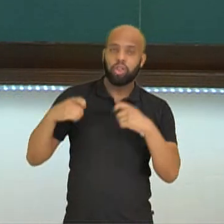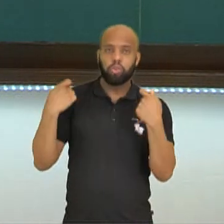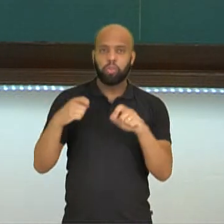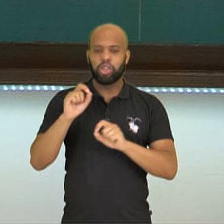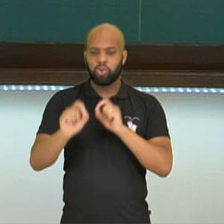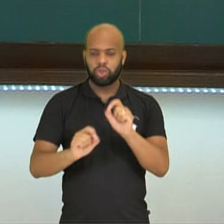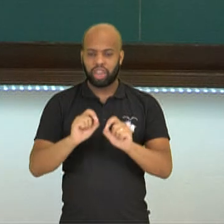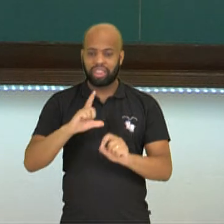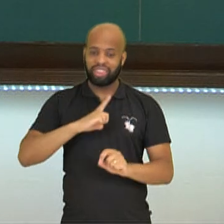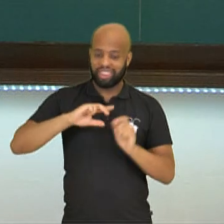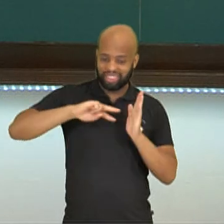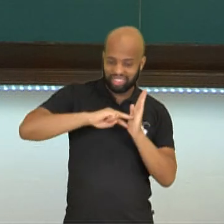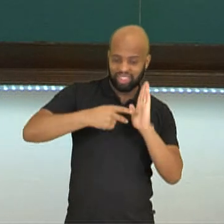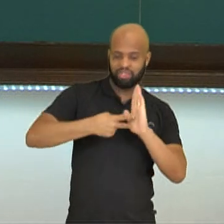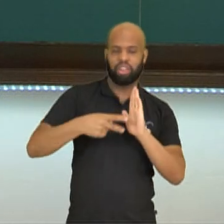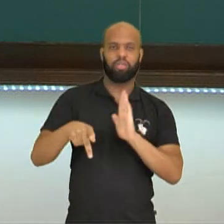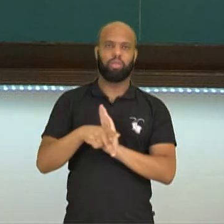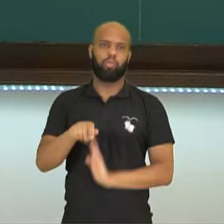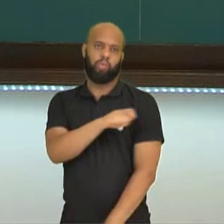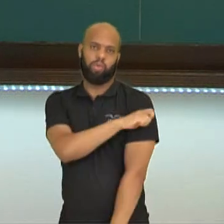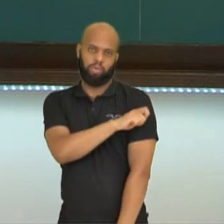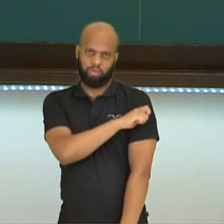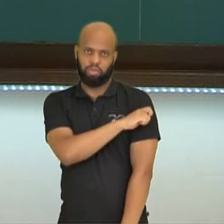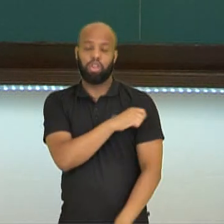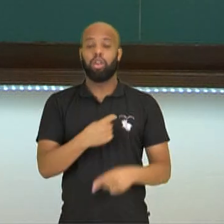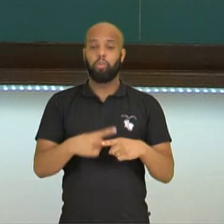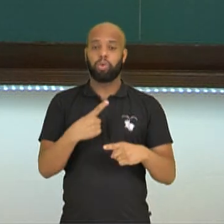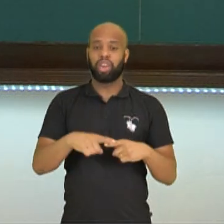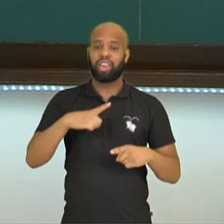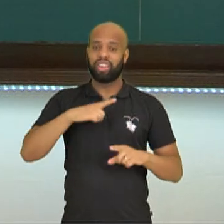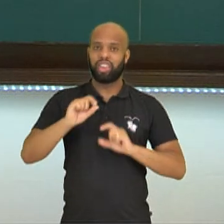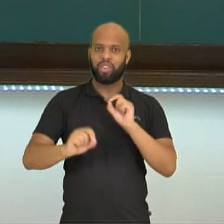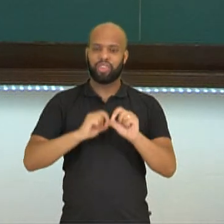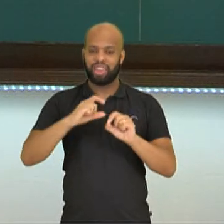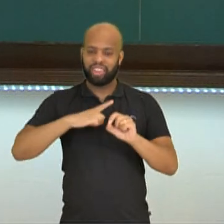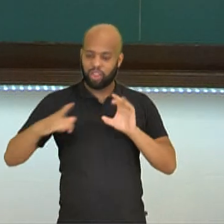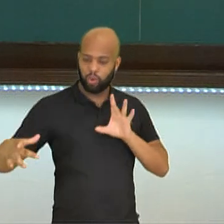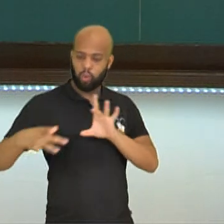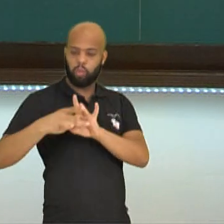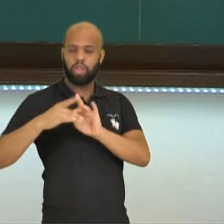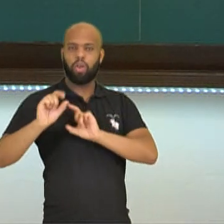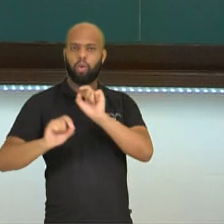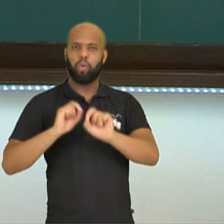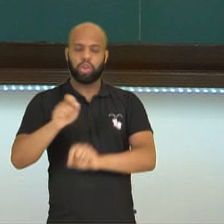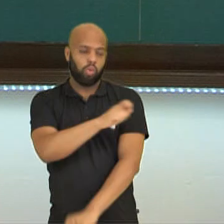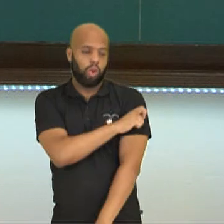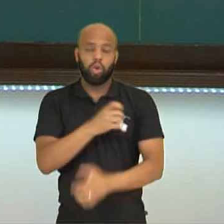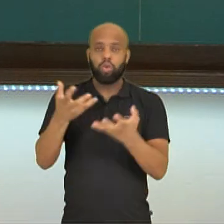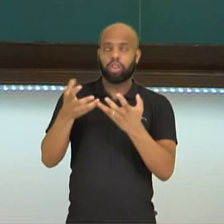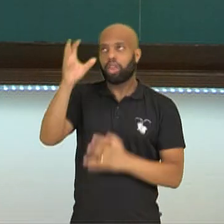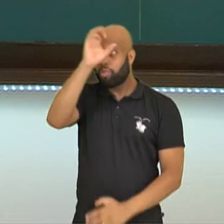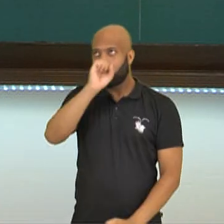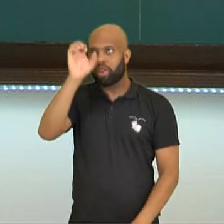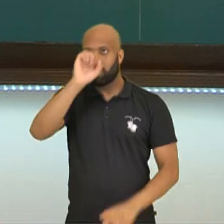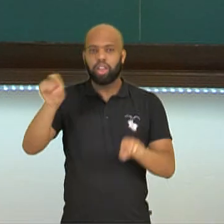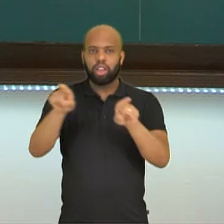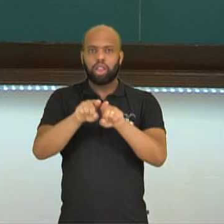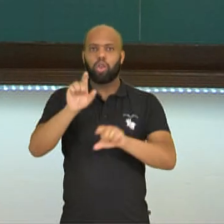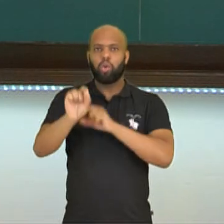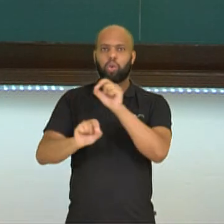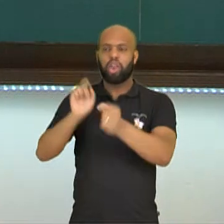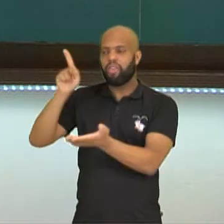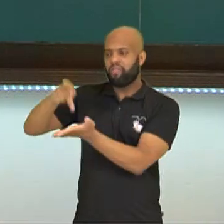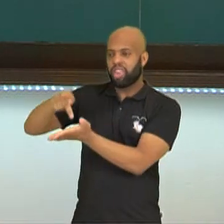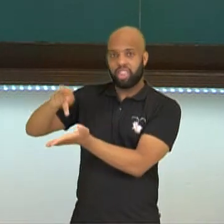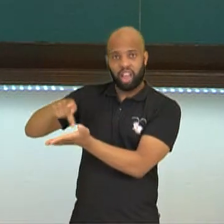fazer sentido para o aluno. Ela precisa vir de encontro àquilo que o aluno quer aprender, aquilo que é a